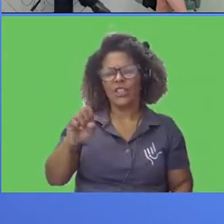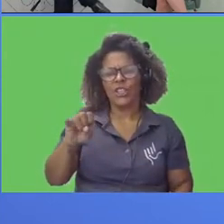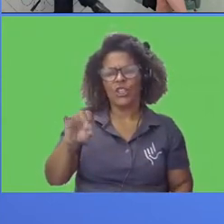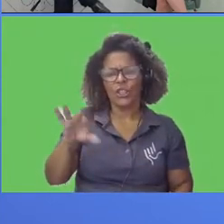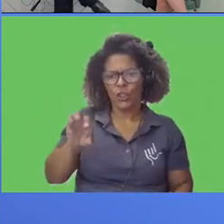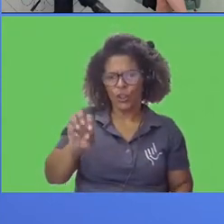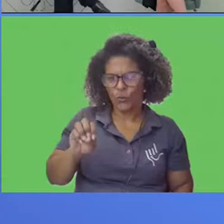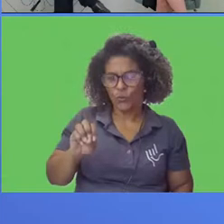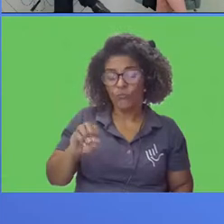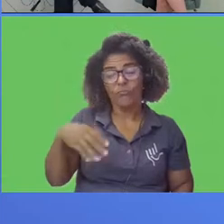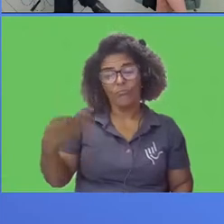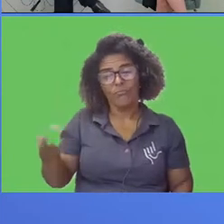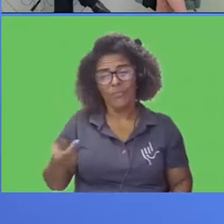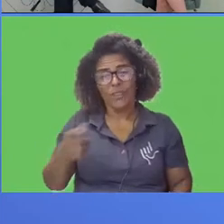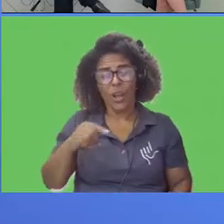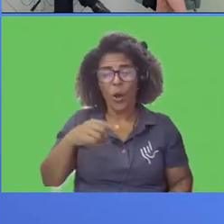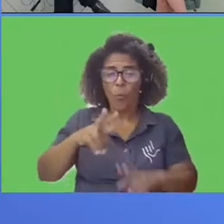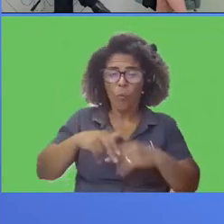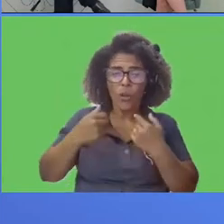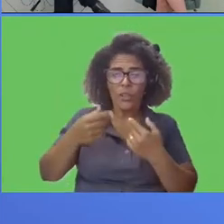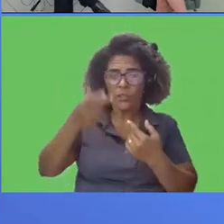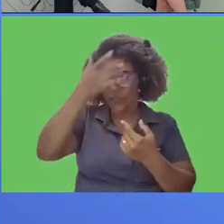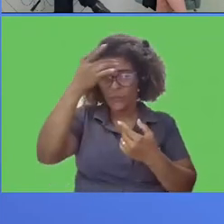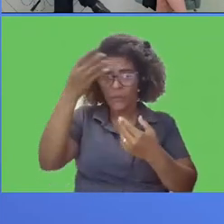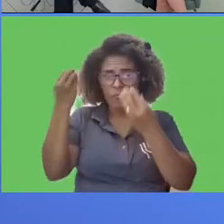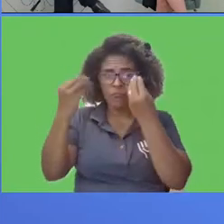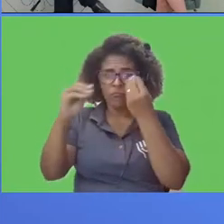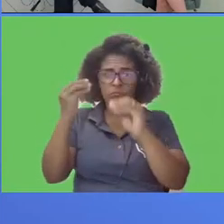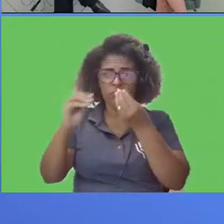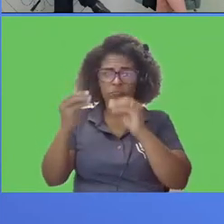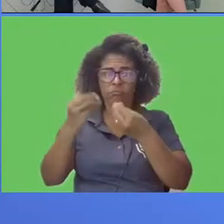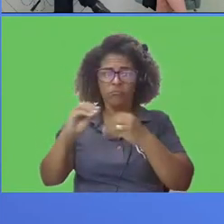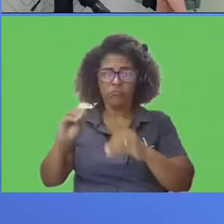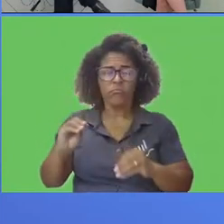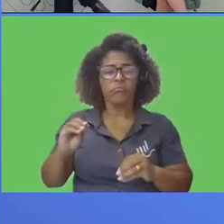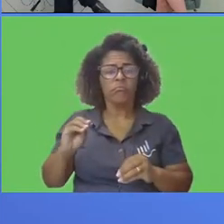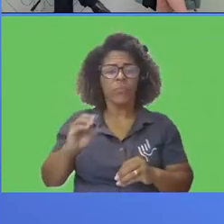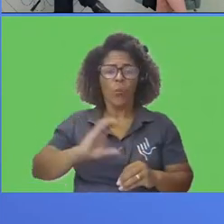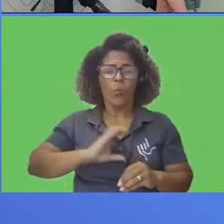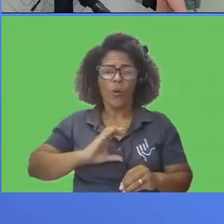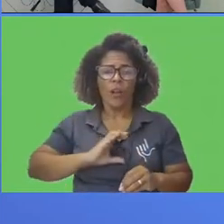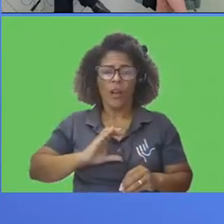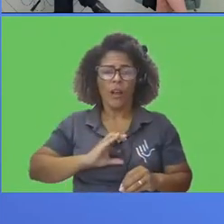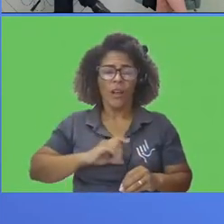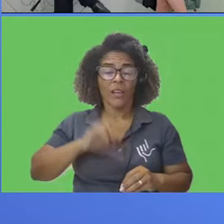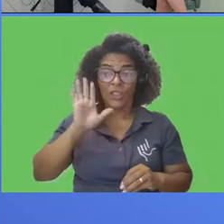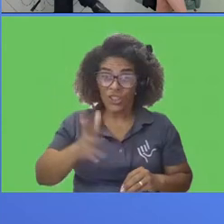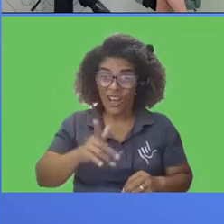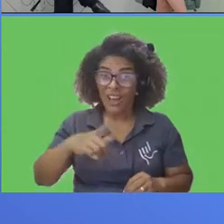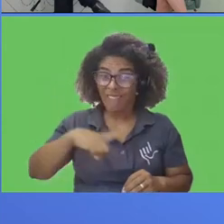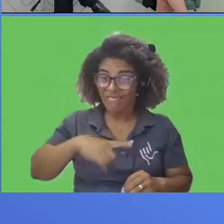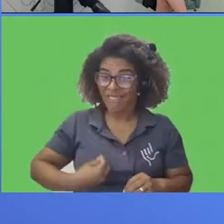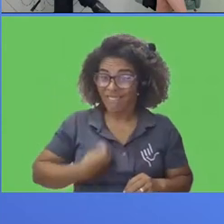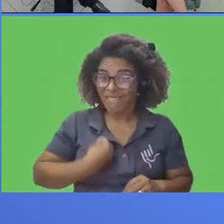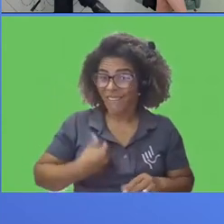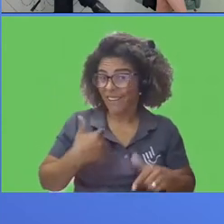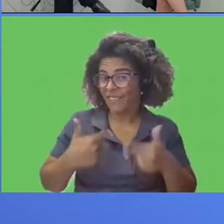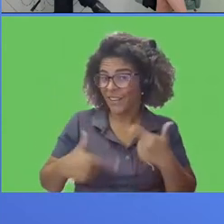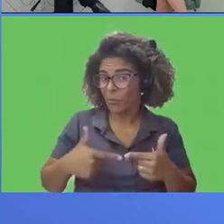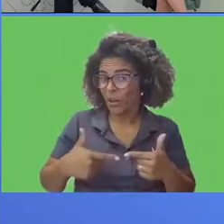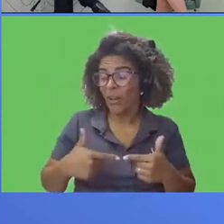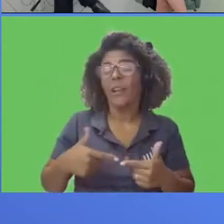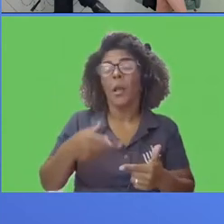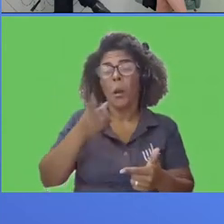tem nesses relatos aqui trazidos pela colega, de que já faz parte do mercado de trabalho há muito tempo, a Suzana dizendo, e